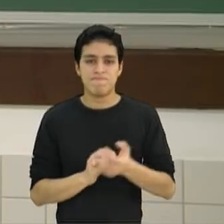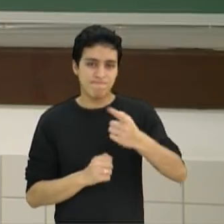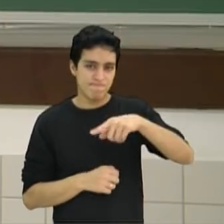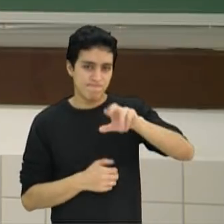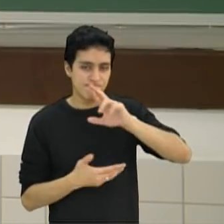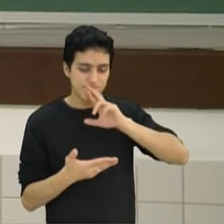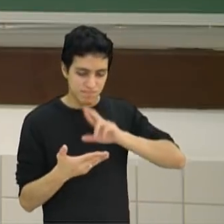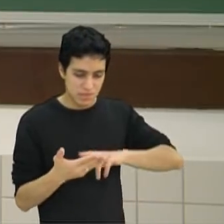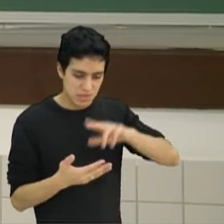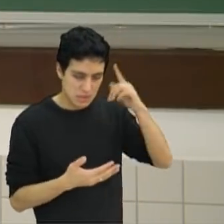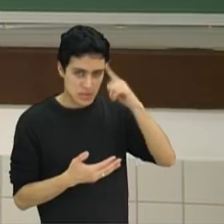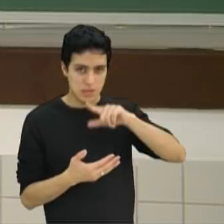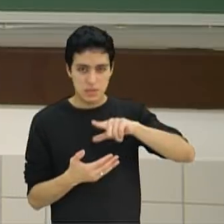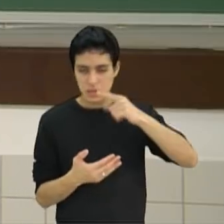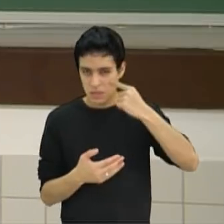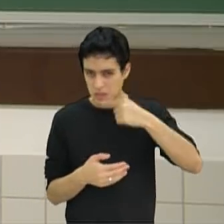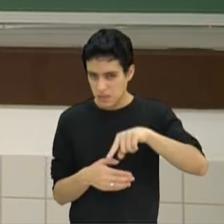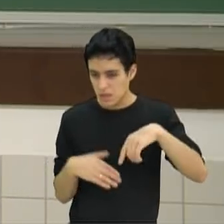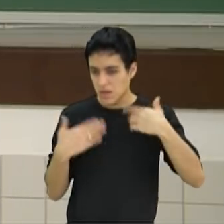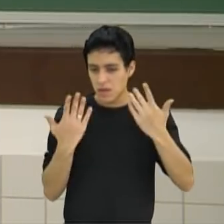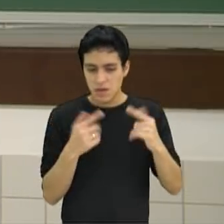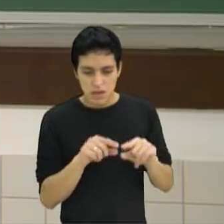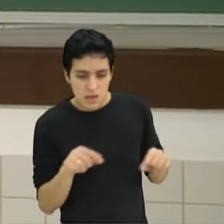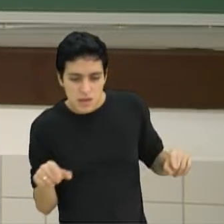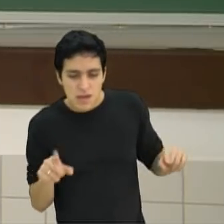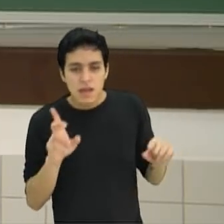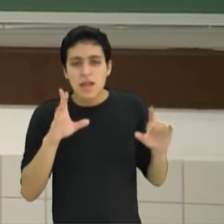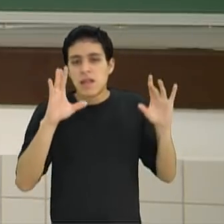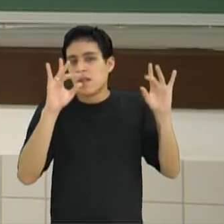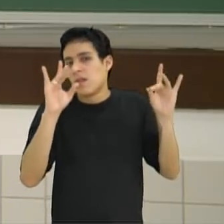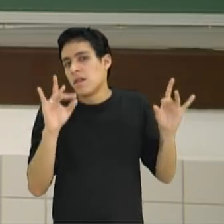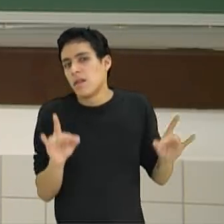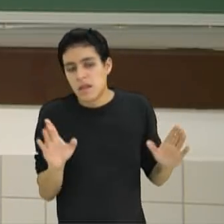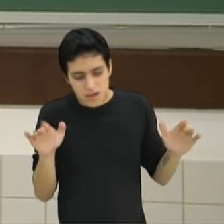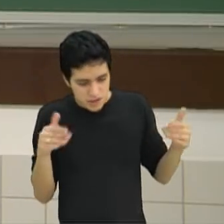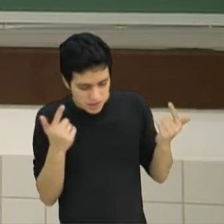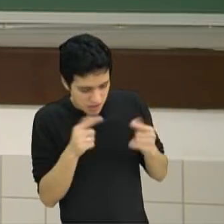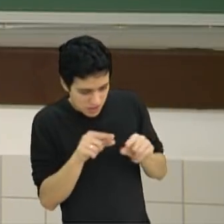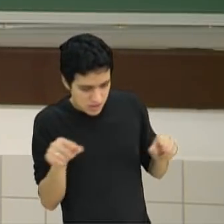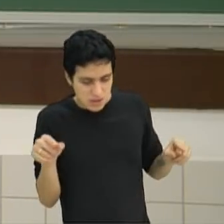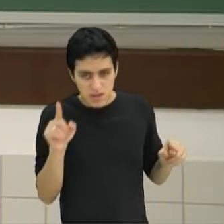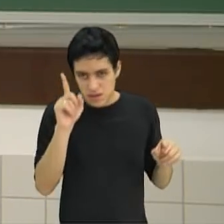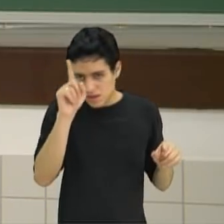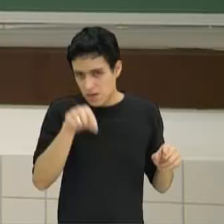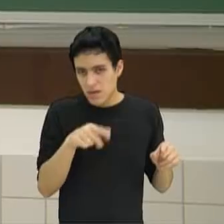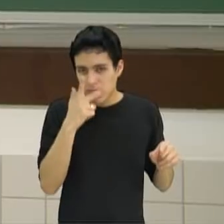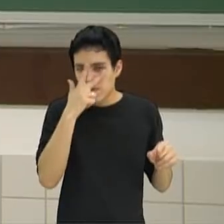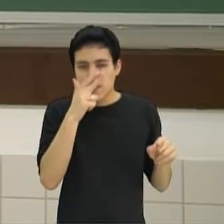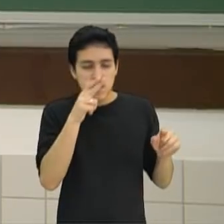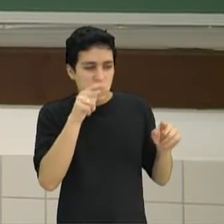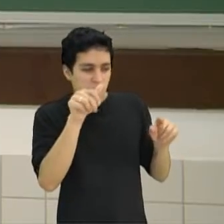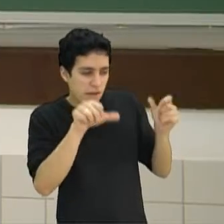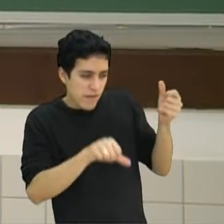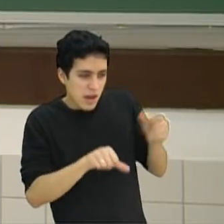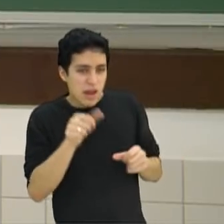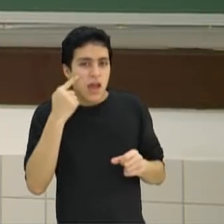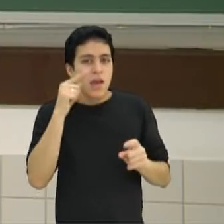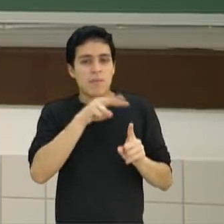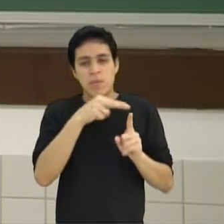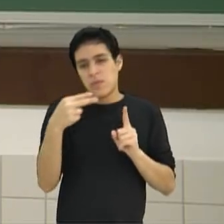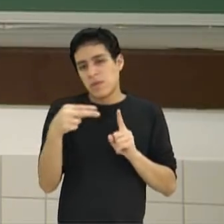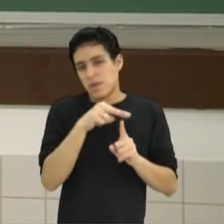Respondeu? Conseguiu identificar qual frase é uma descrição e qual frase é uma avaliação, um ponto de